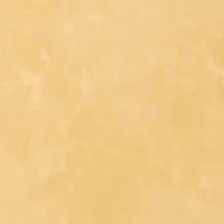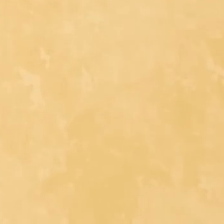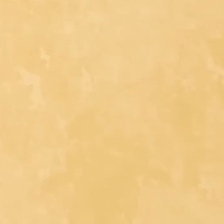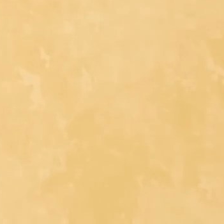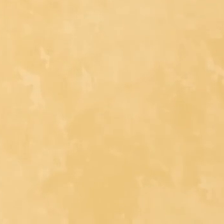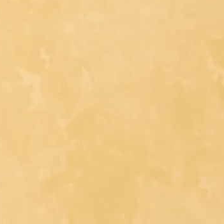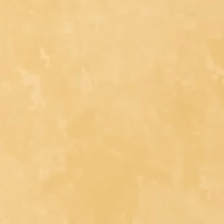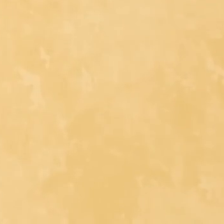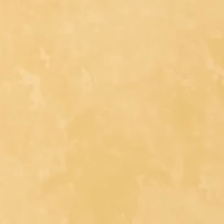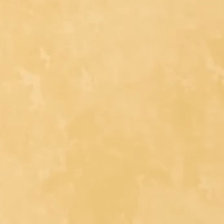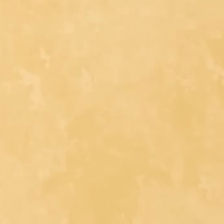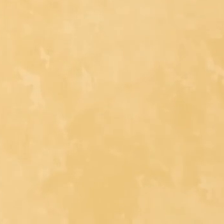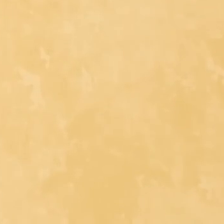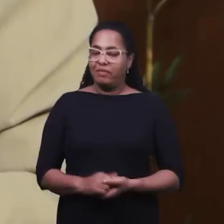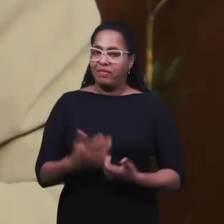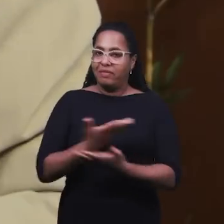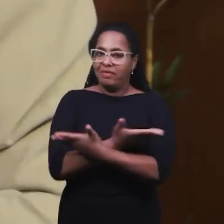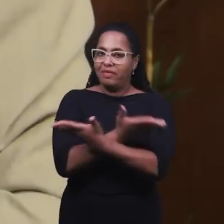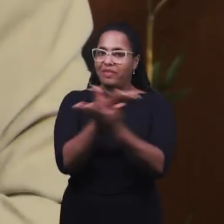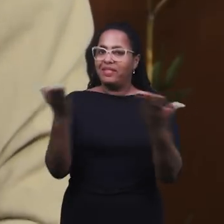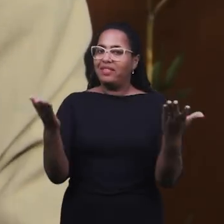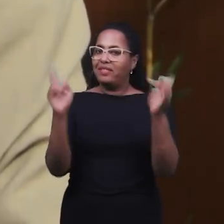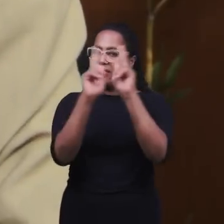TV Web Manaim apresenta